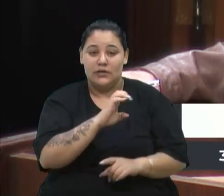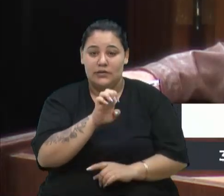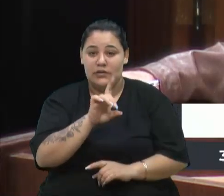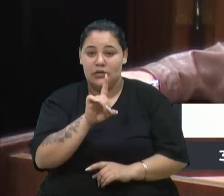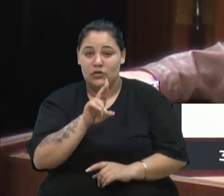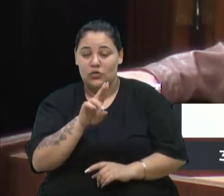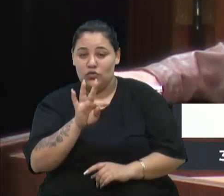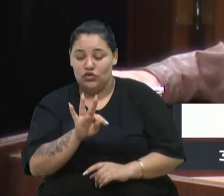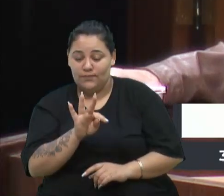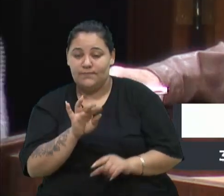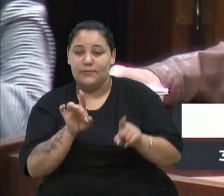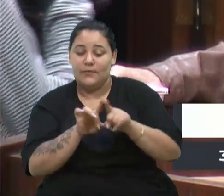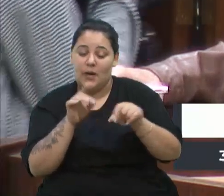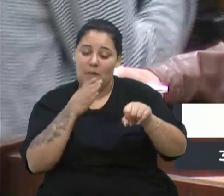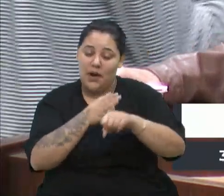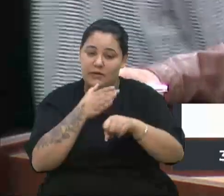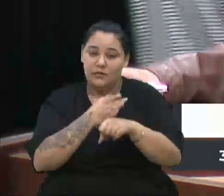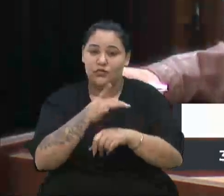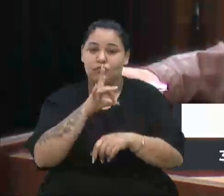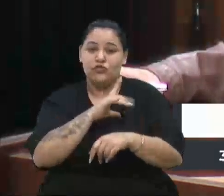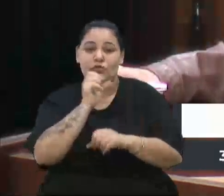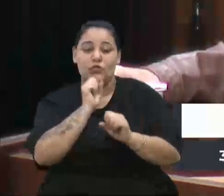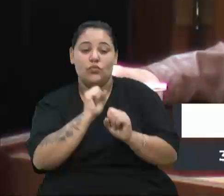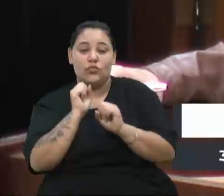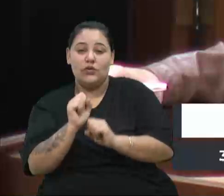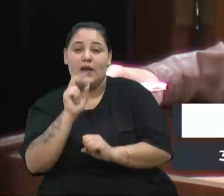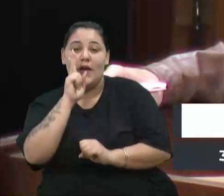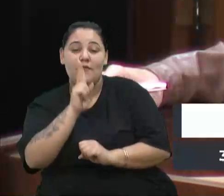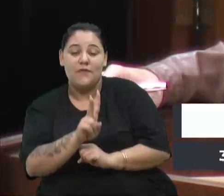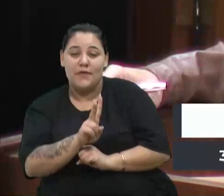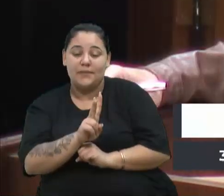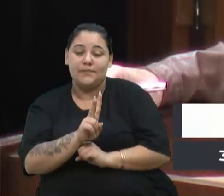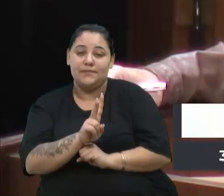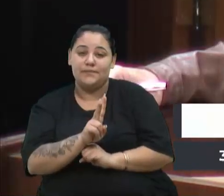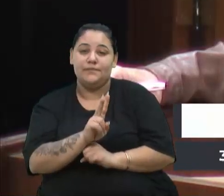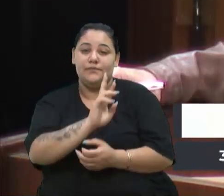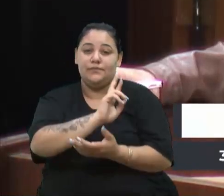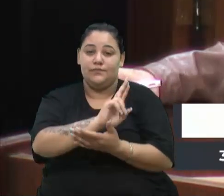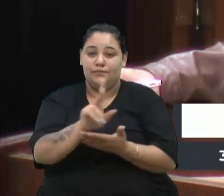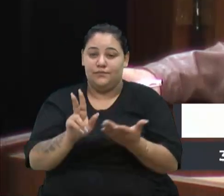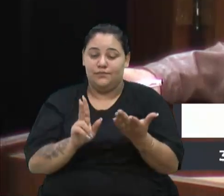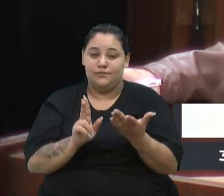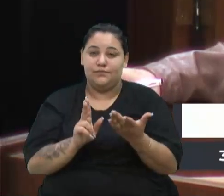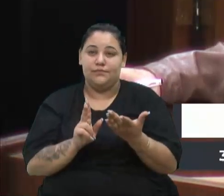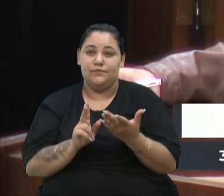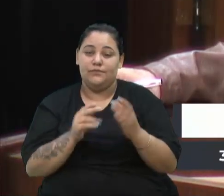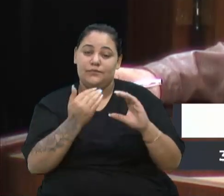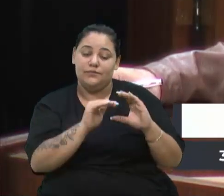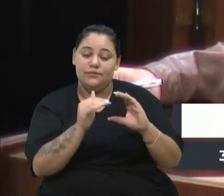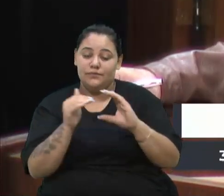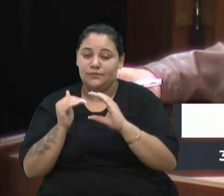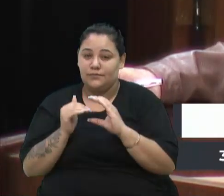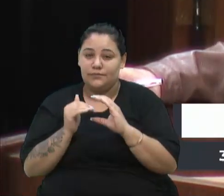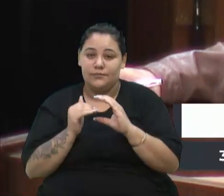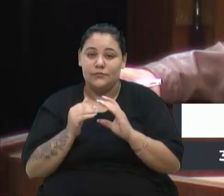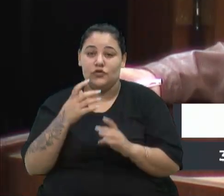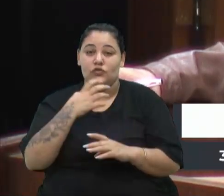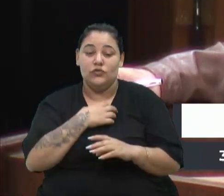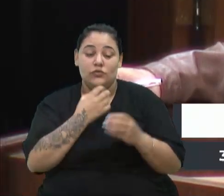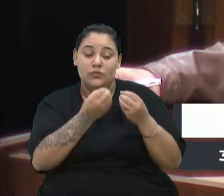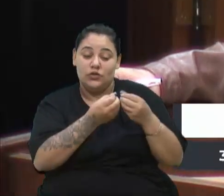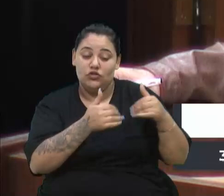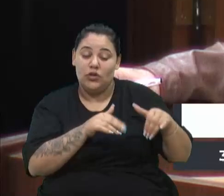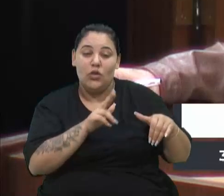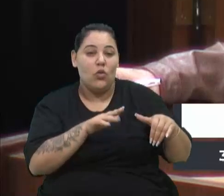Habitação, SEDUT, tinha por dever proceder com os encaminhamentos, o que de forma alguma prejudicará